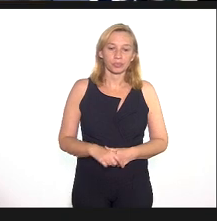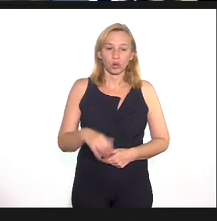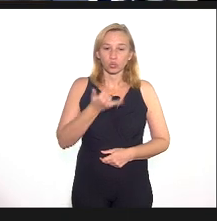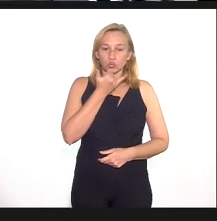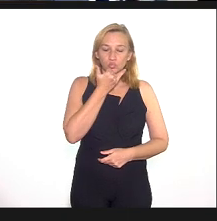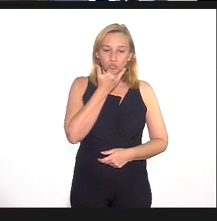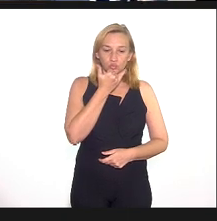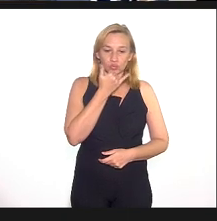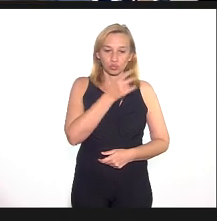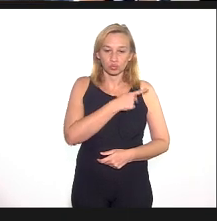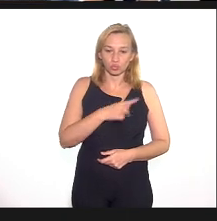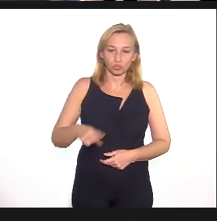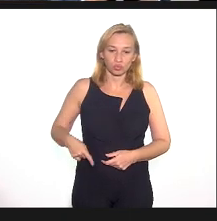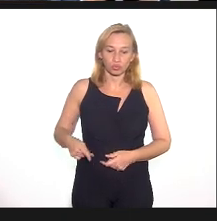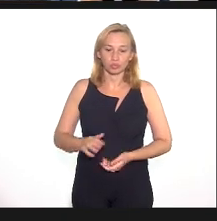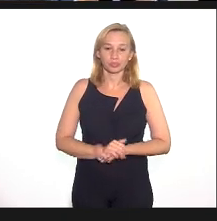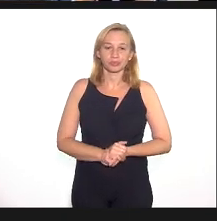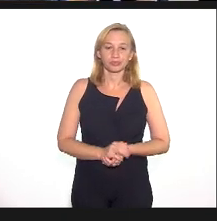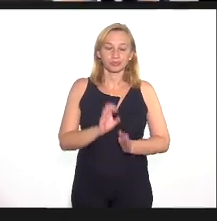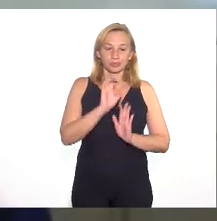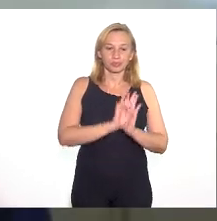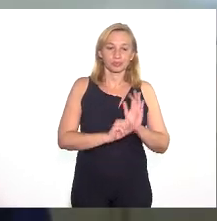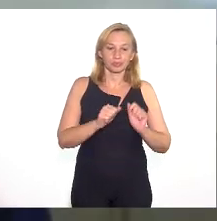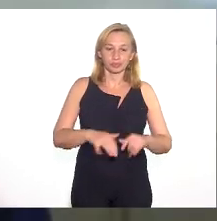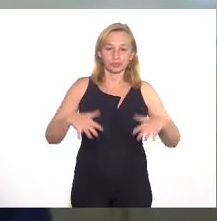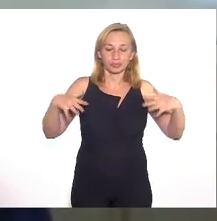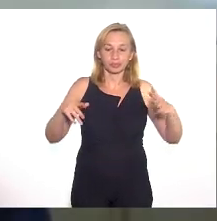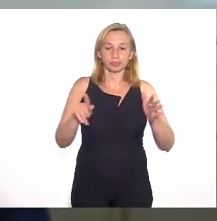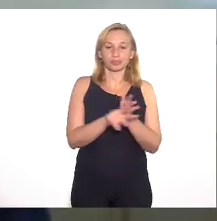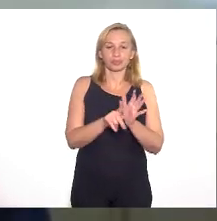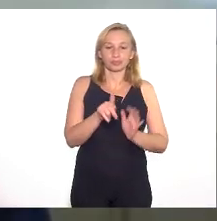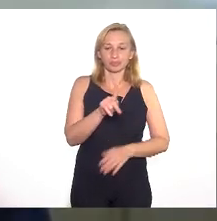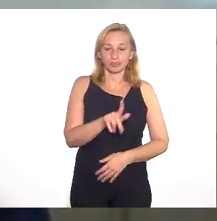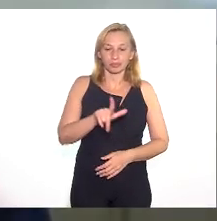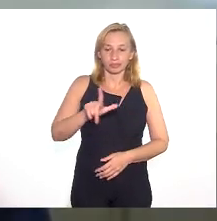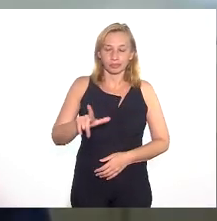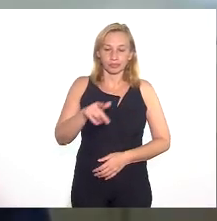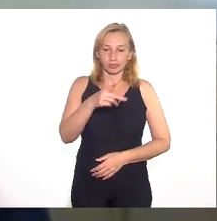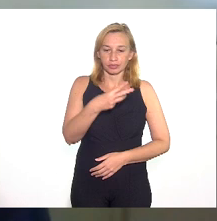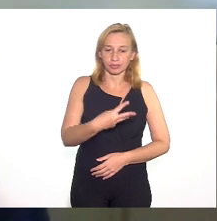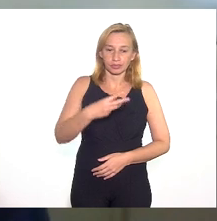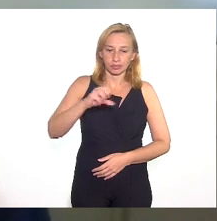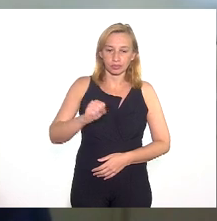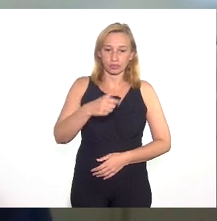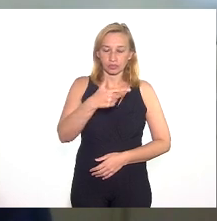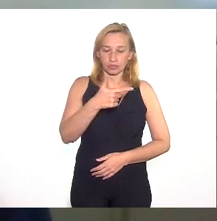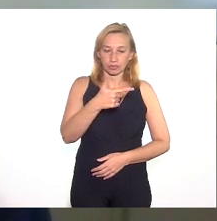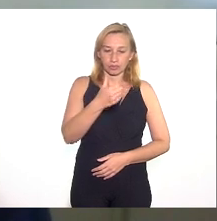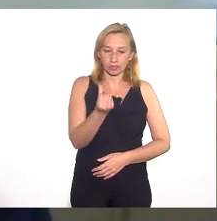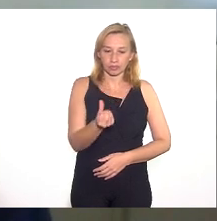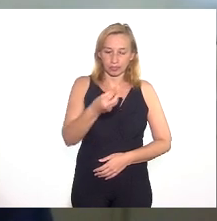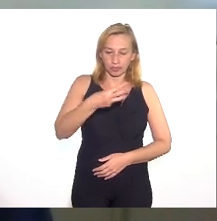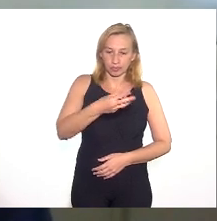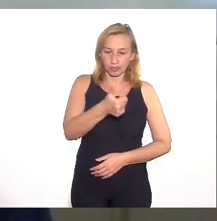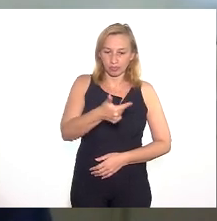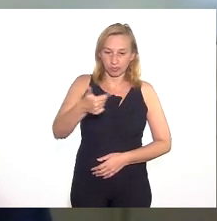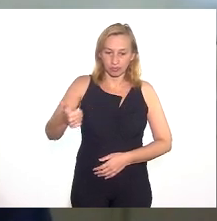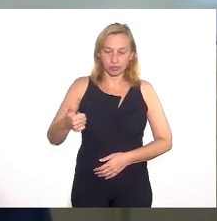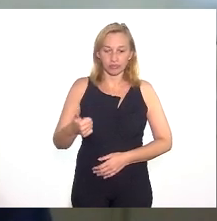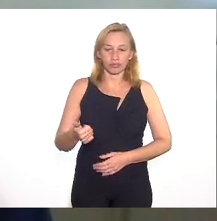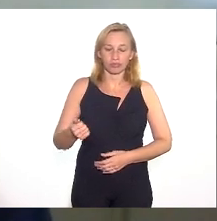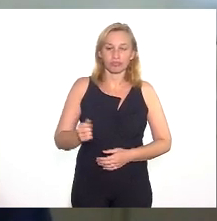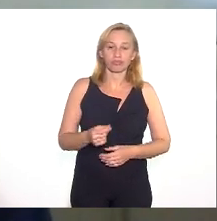Desculpe, presidente. Emendas de plenária ao PL 3863 de 21, que dispõe sobre